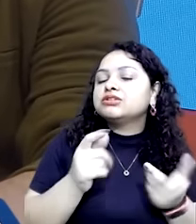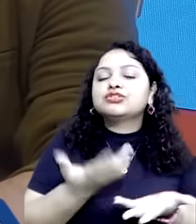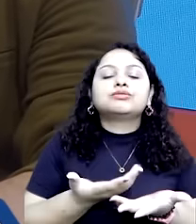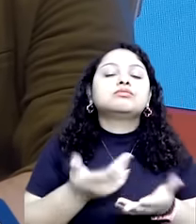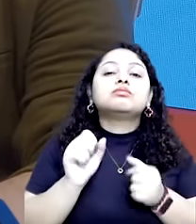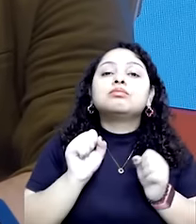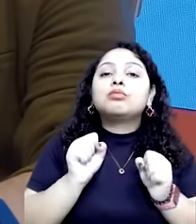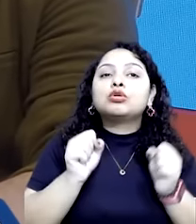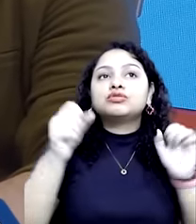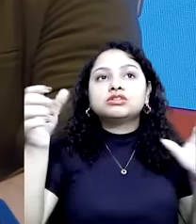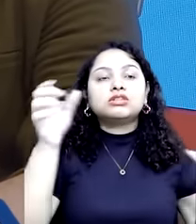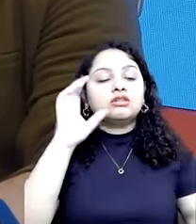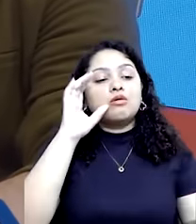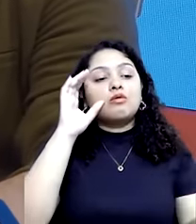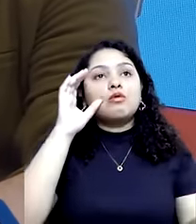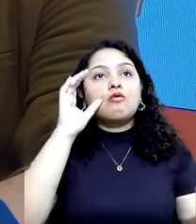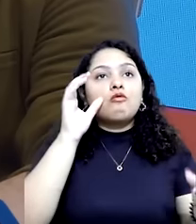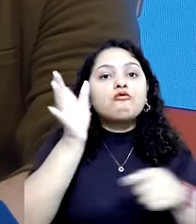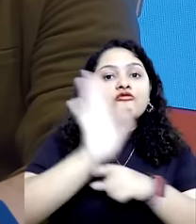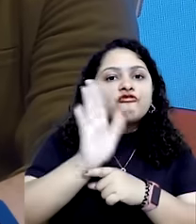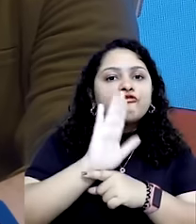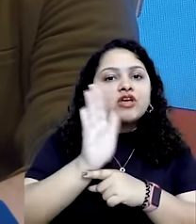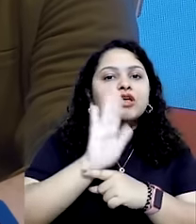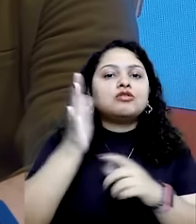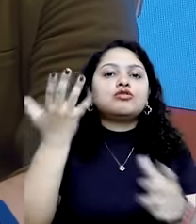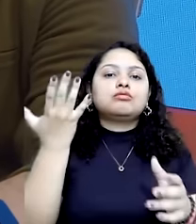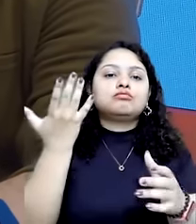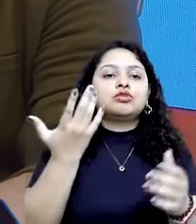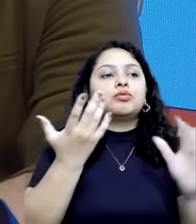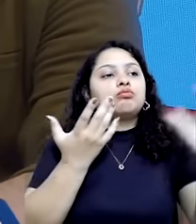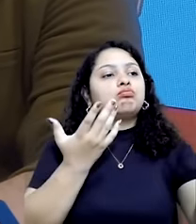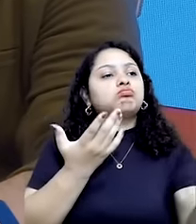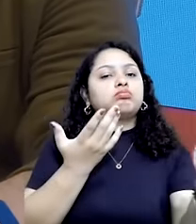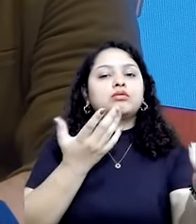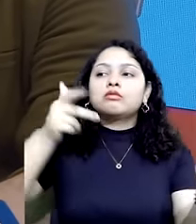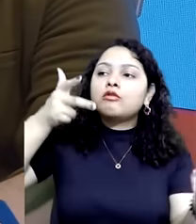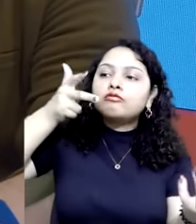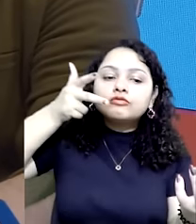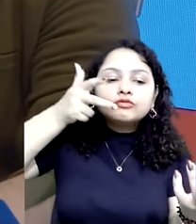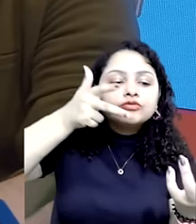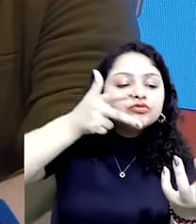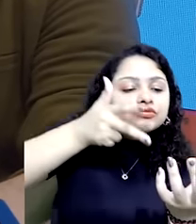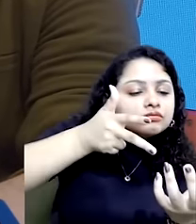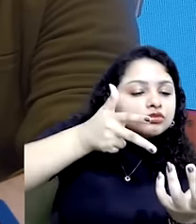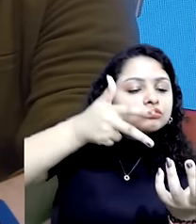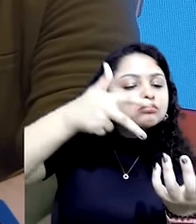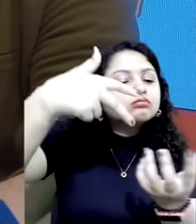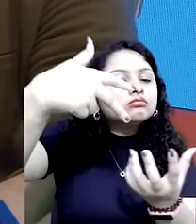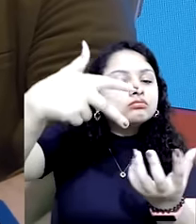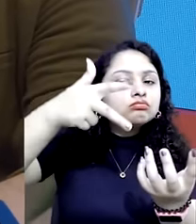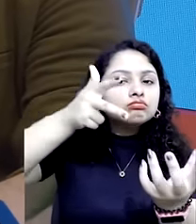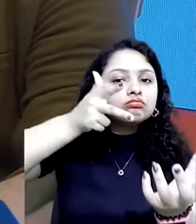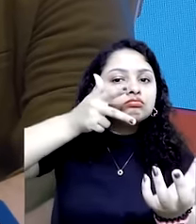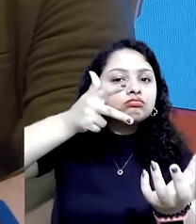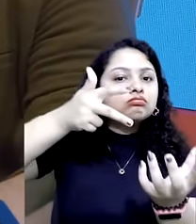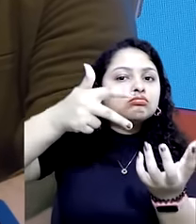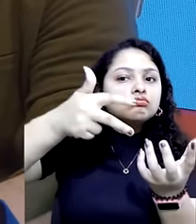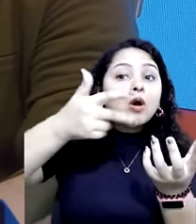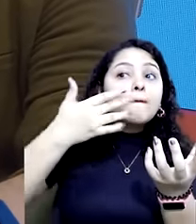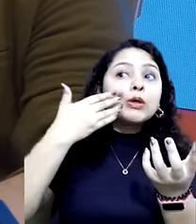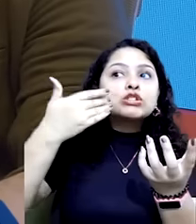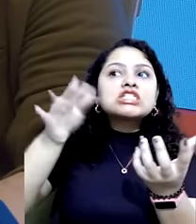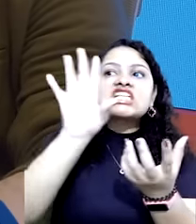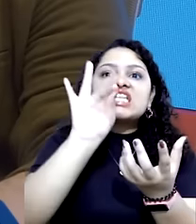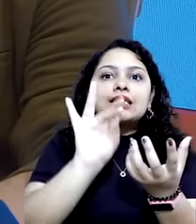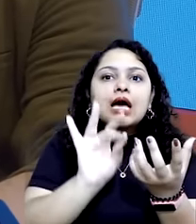fazer uma aproximação você pode fazer um vídeo ou uma foto macro para colocar um detalhe que talvez a olho nu não seria visto daquela